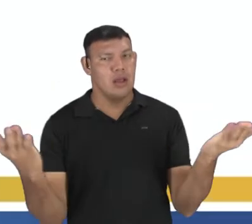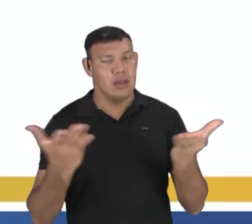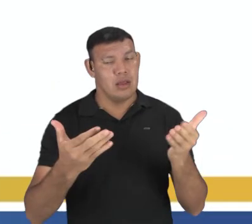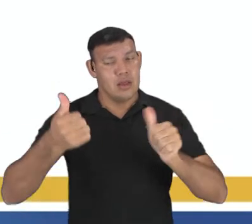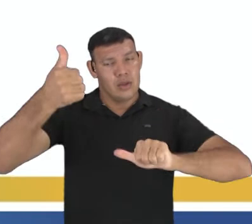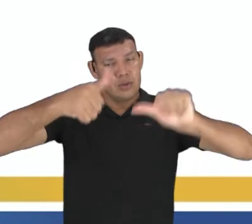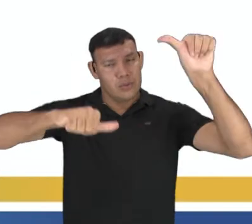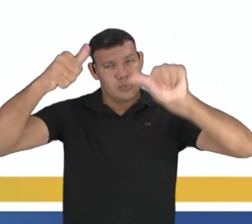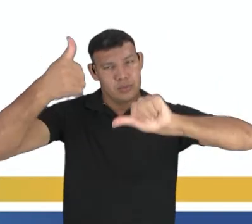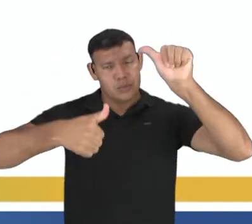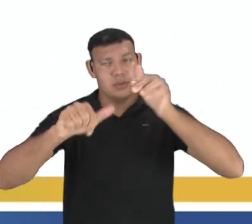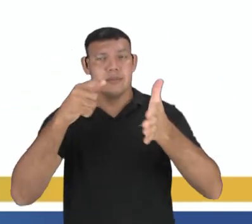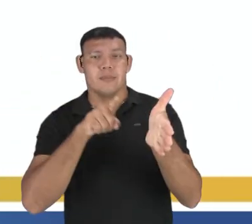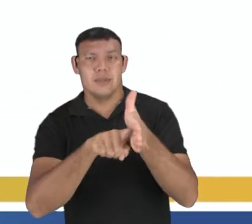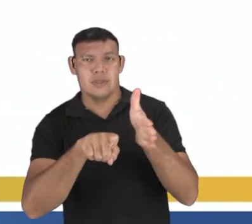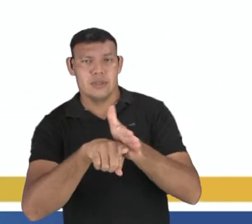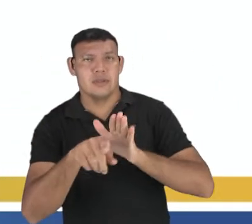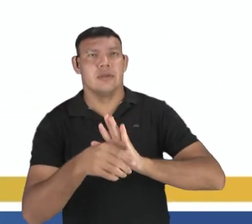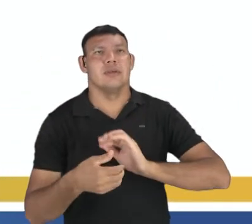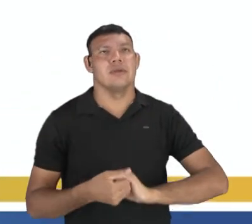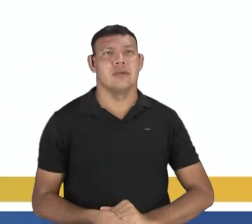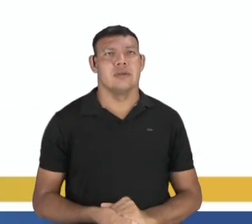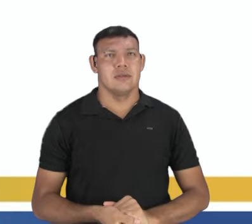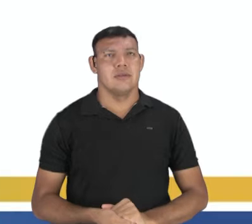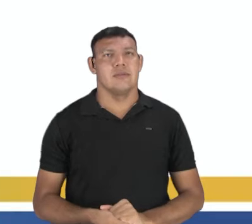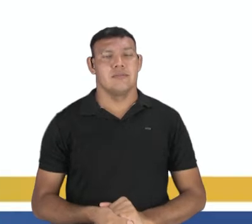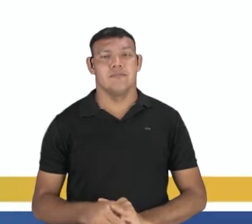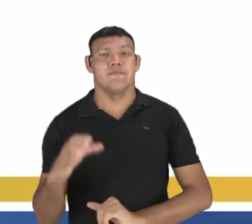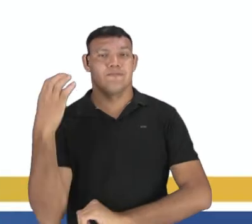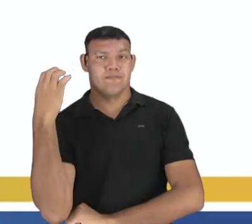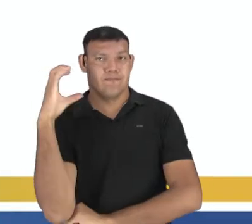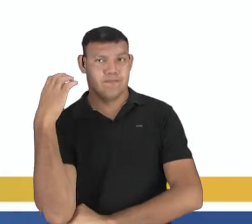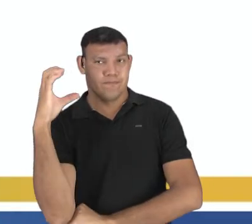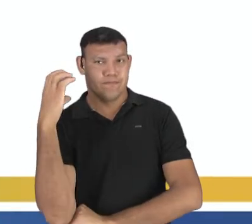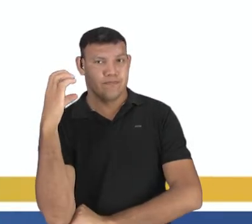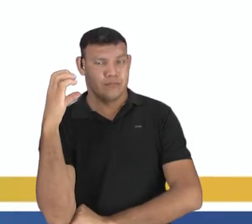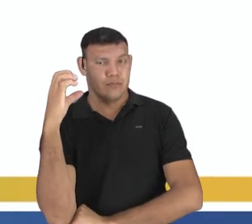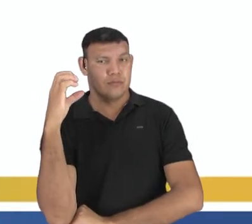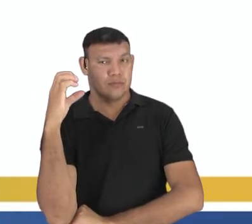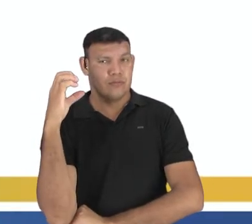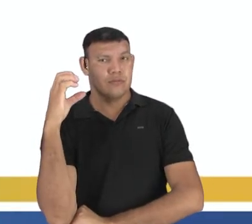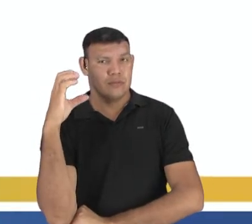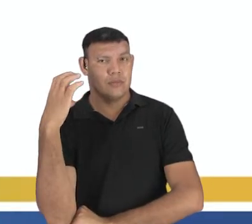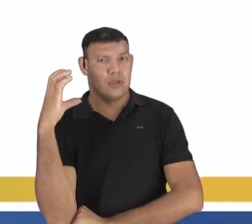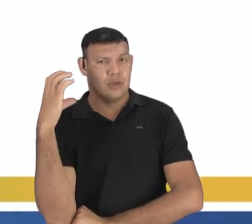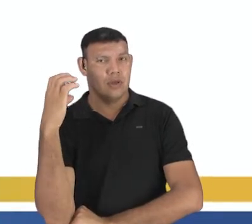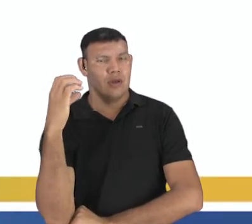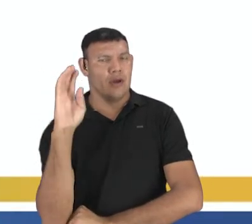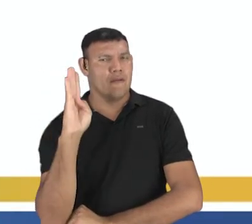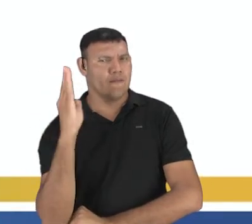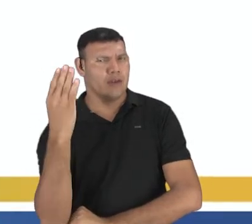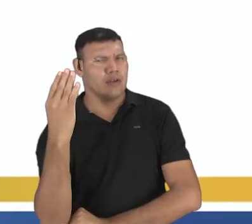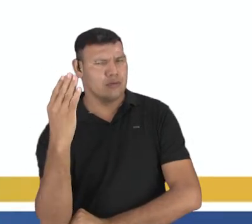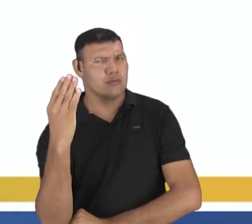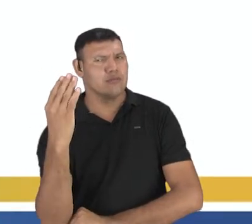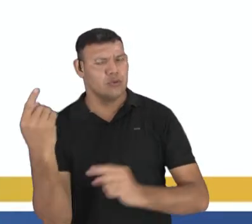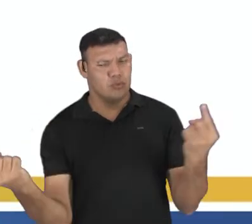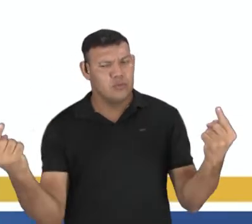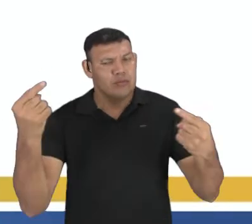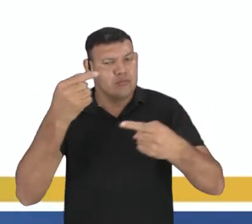questão, que é assim, ó, na ciência, a pseudociência, ela faz o contrário da ciência.